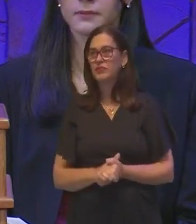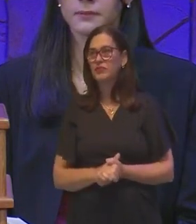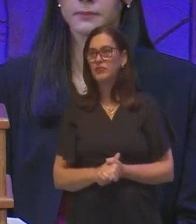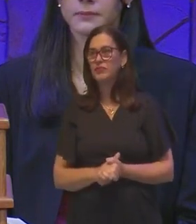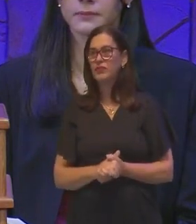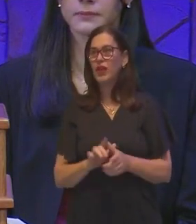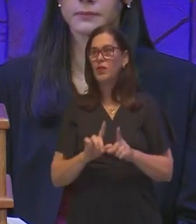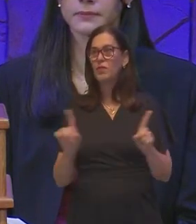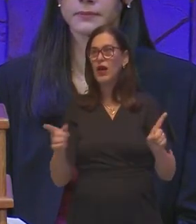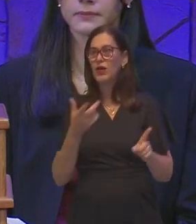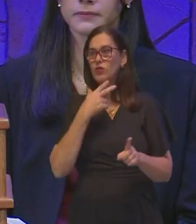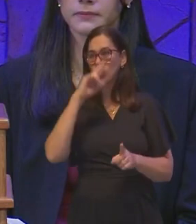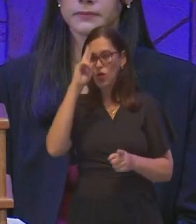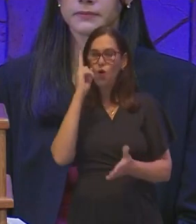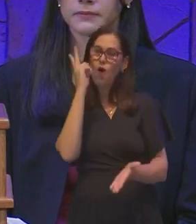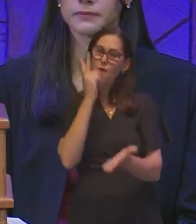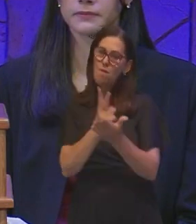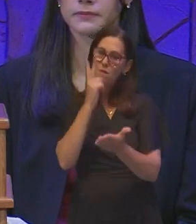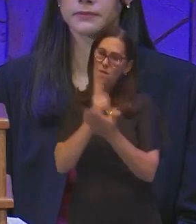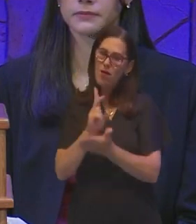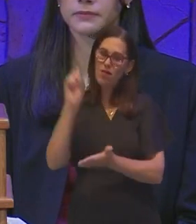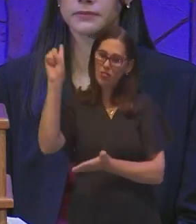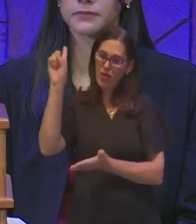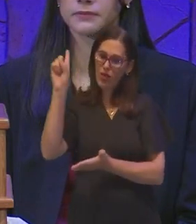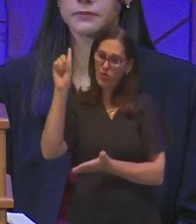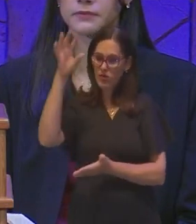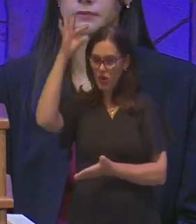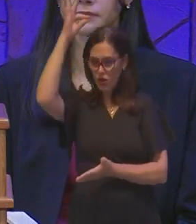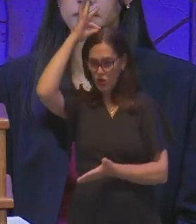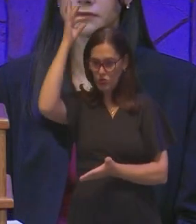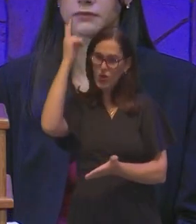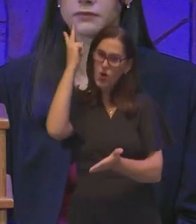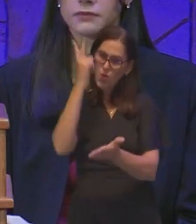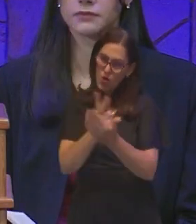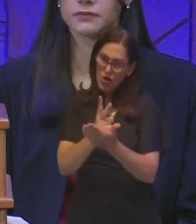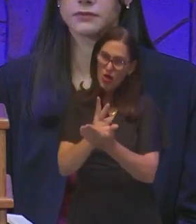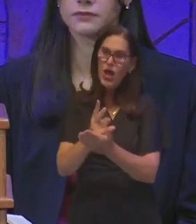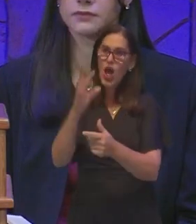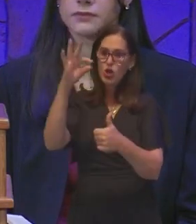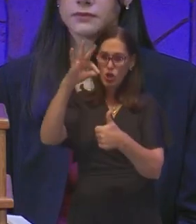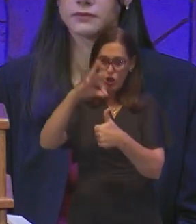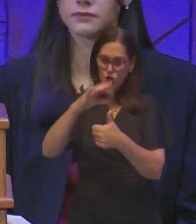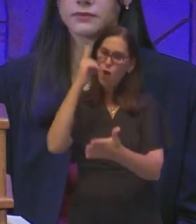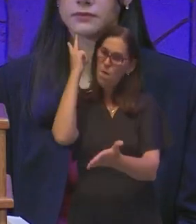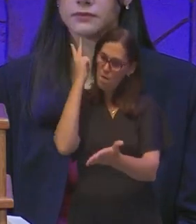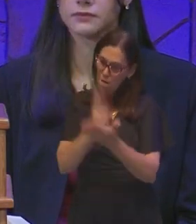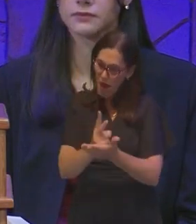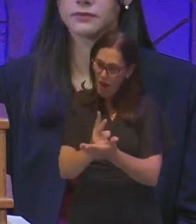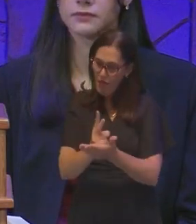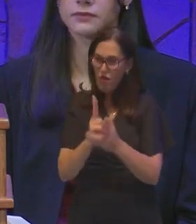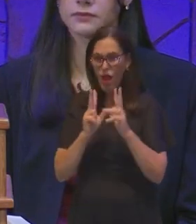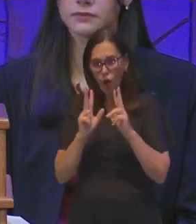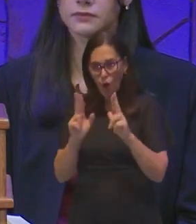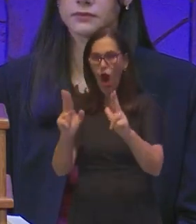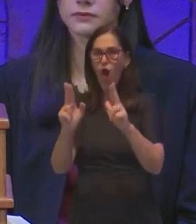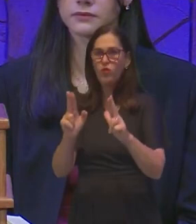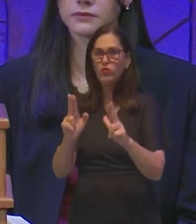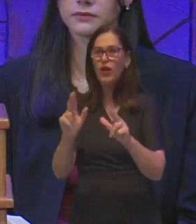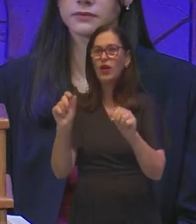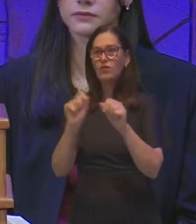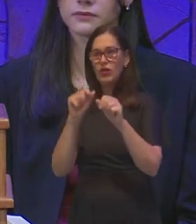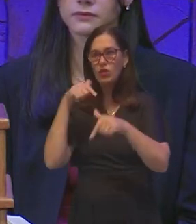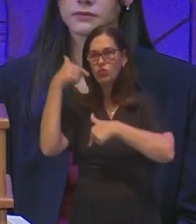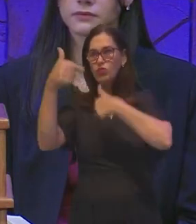mas o Senhor é o mesmo, o Espírito é o mesmo. Cristo é o mesmo e continua realizando a